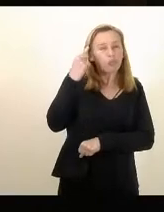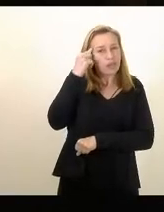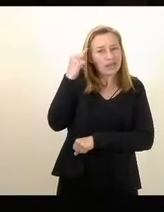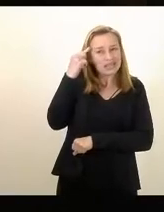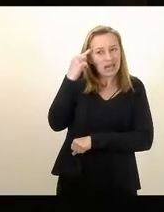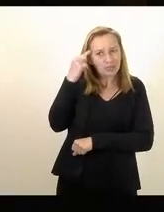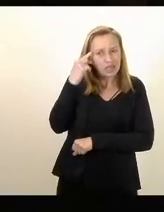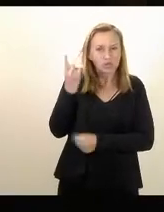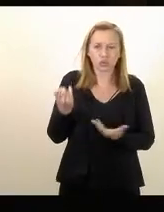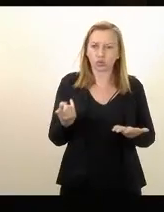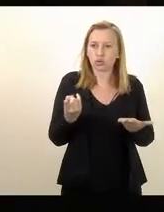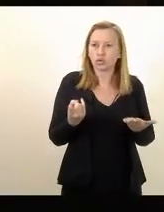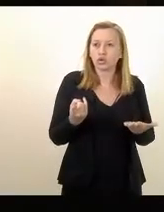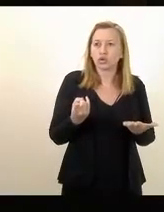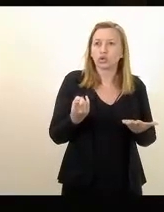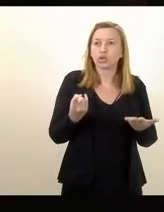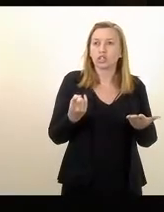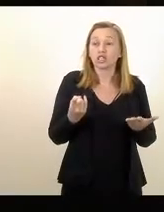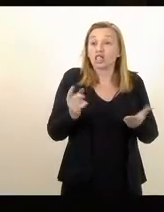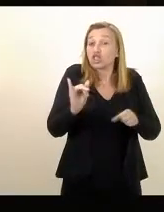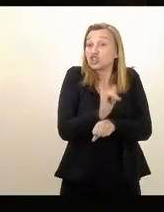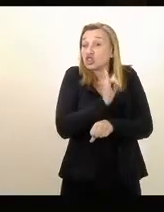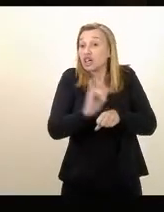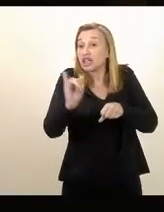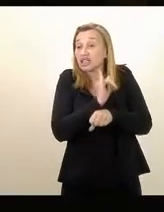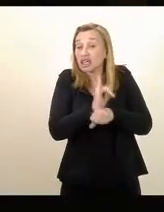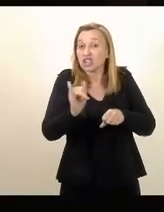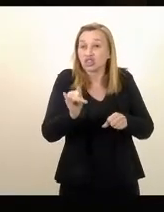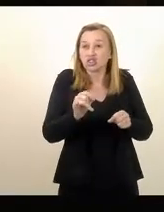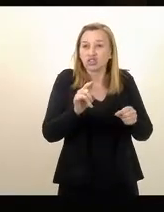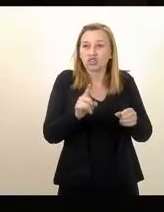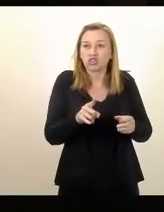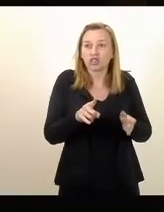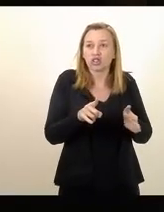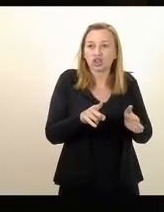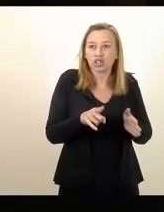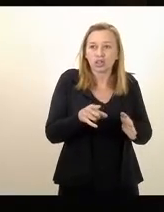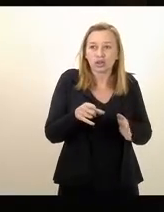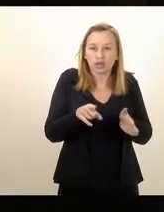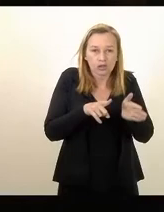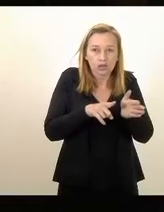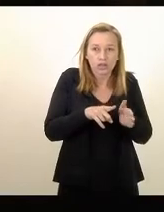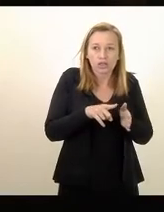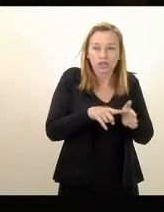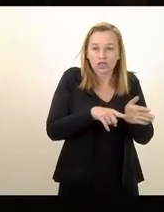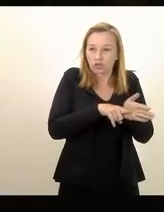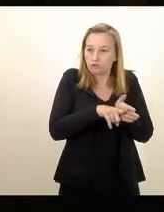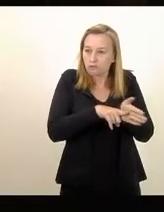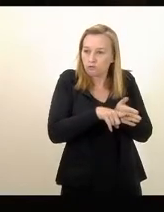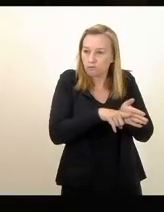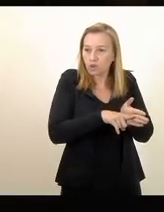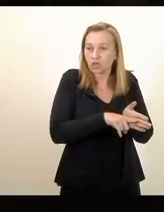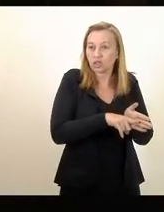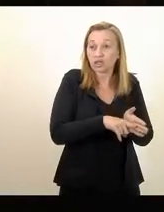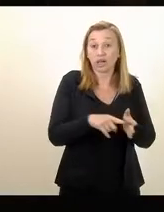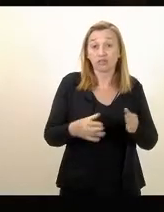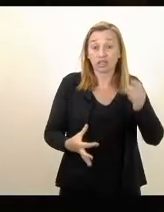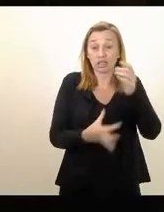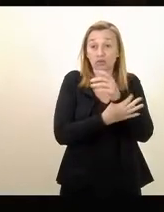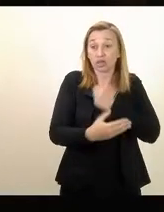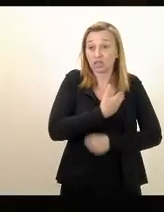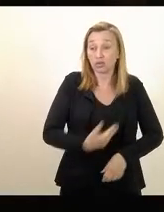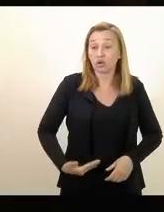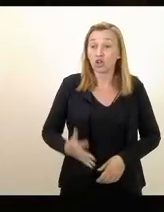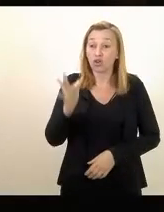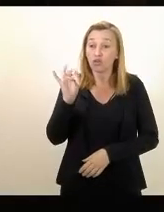inclusive no que tange a estratégia de investigação eu estive olhando no Fórum Brasileiro de Segurança Pública o